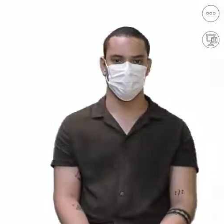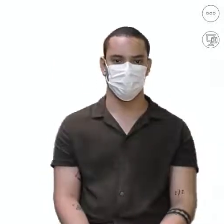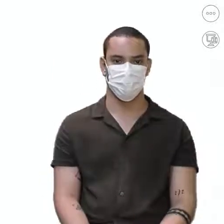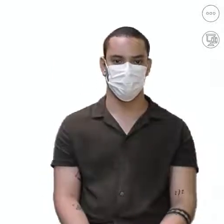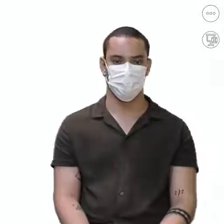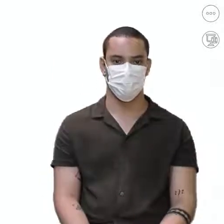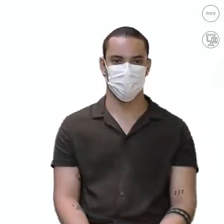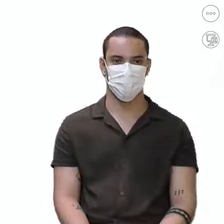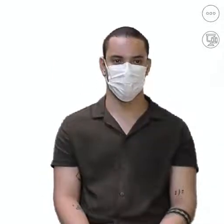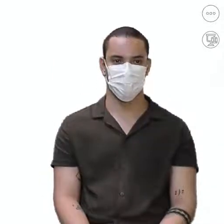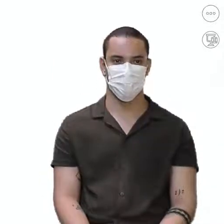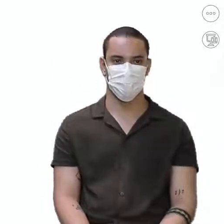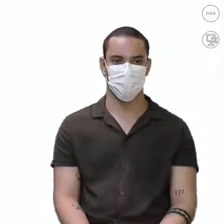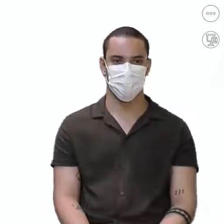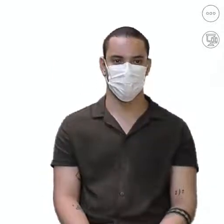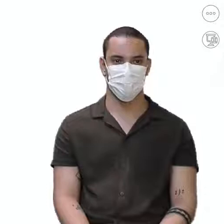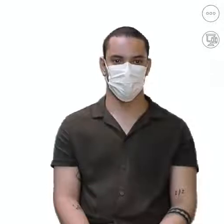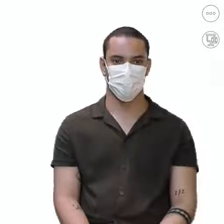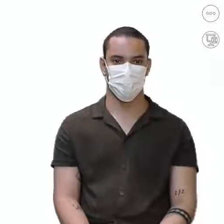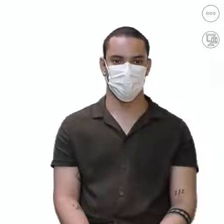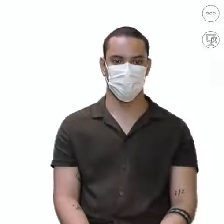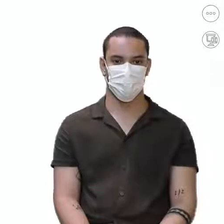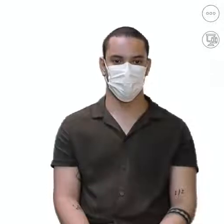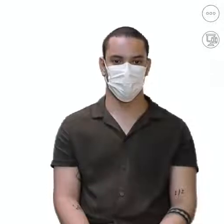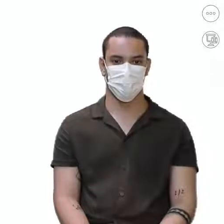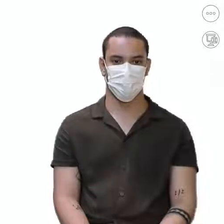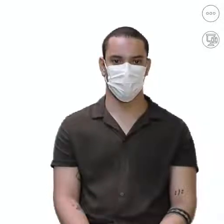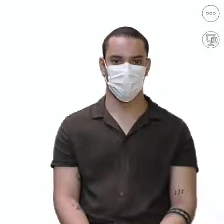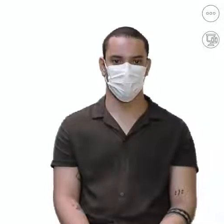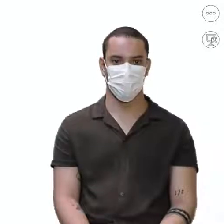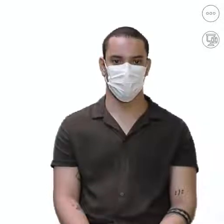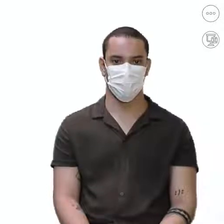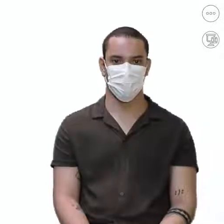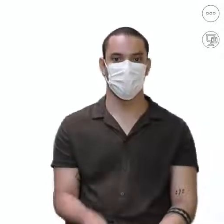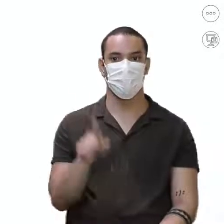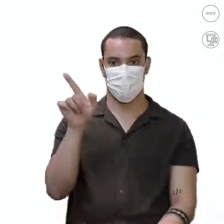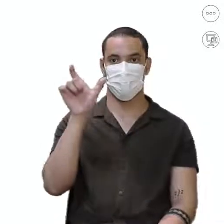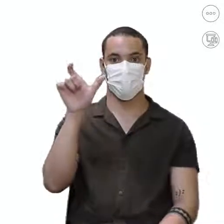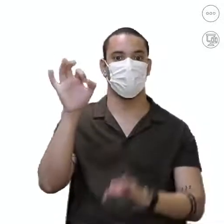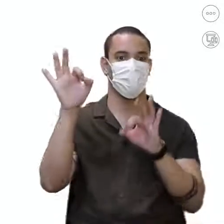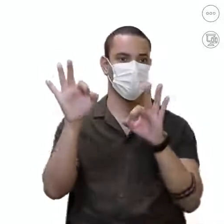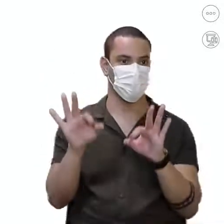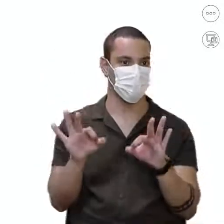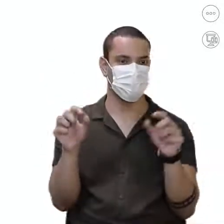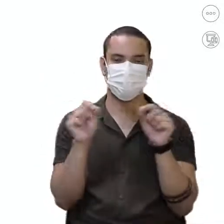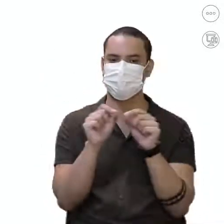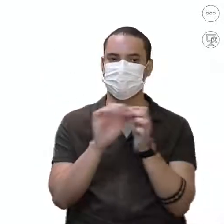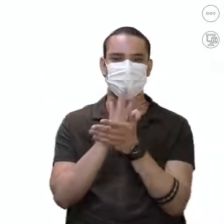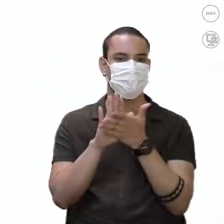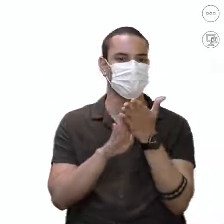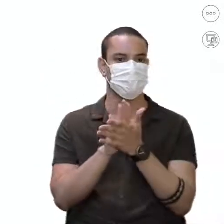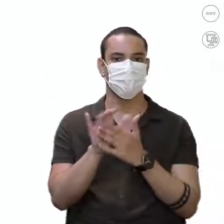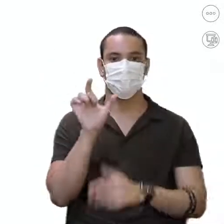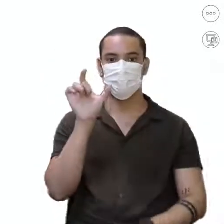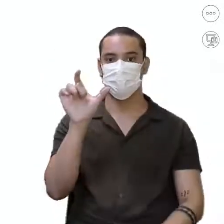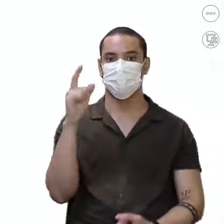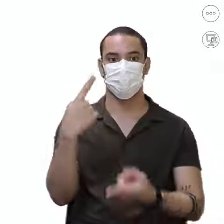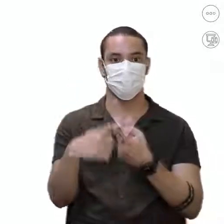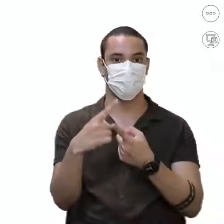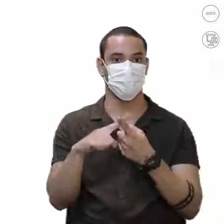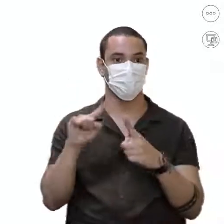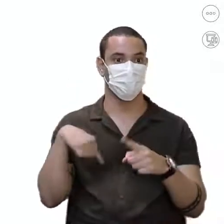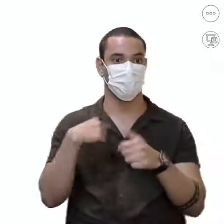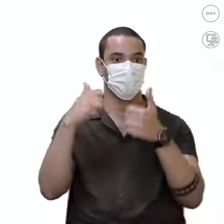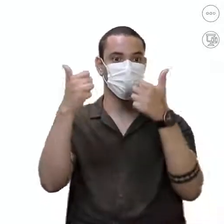Então, a palavra que correta é precede, precede. Não faço nada com essa palavra porque nós